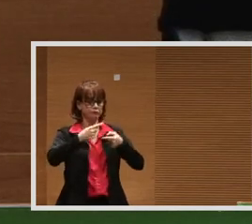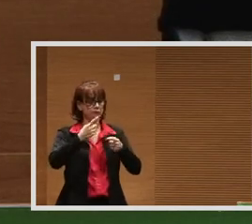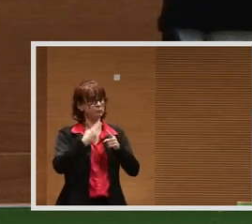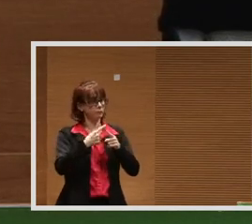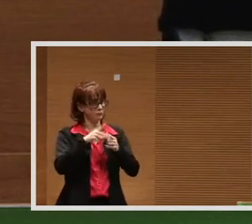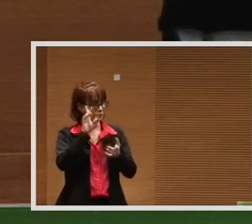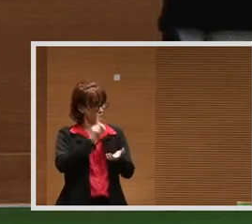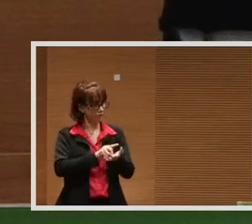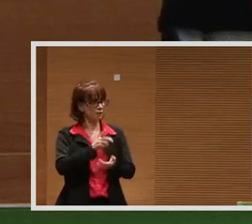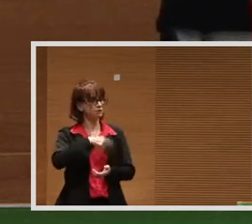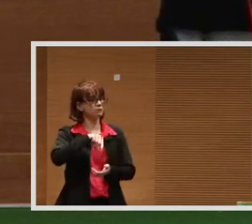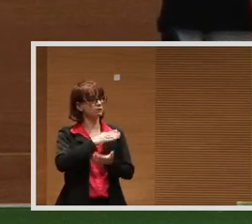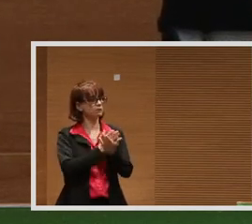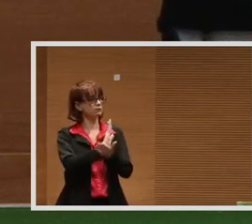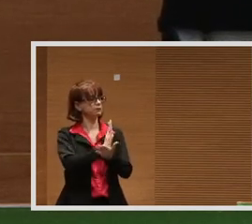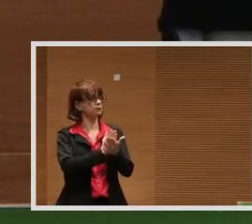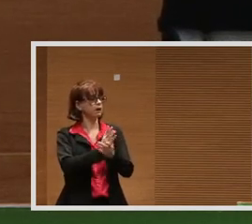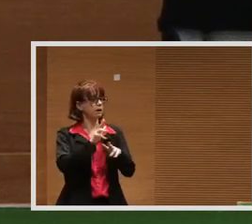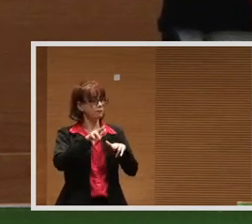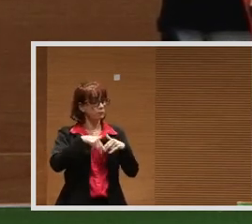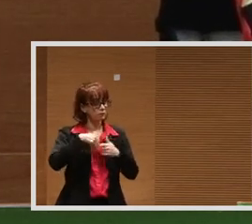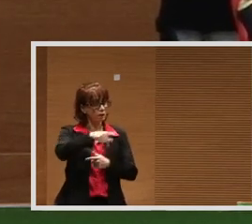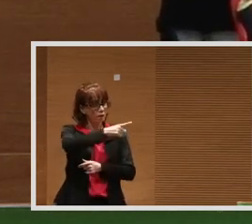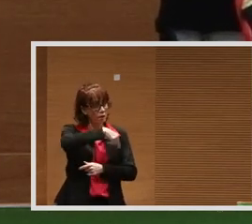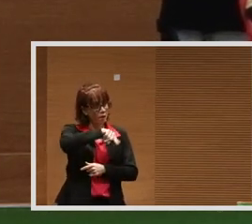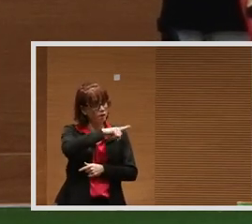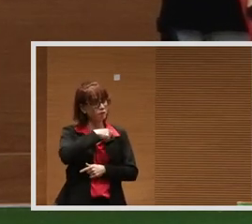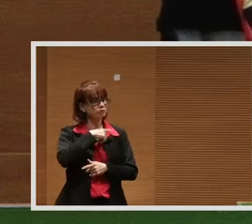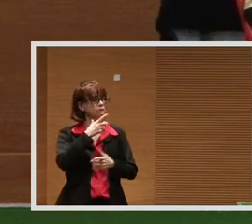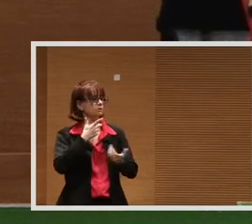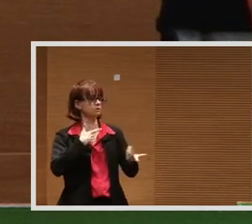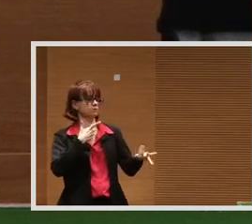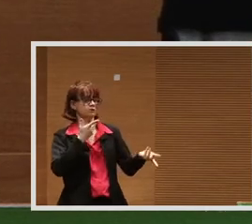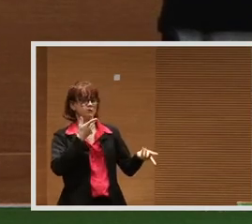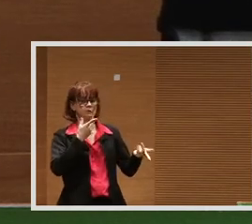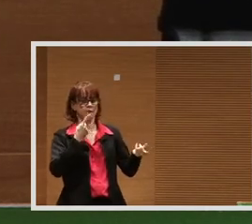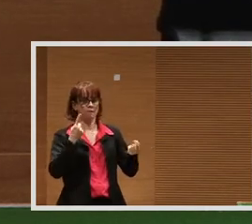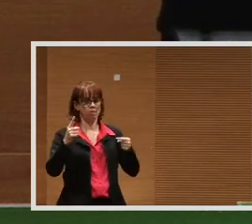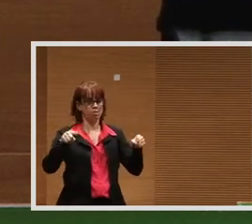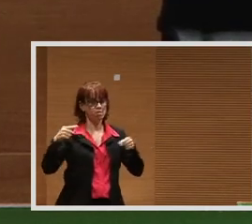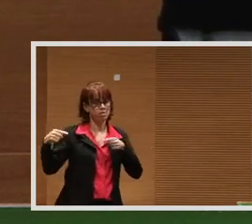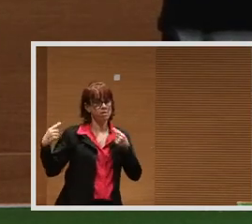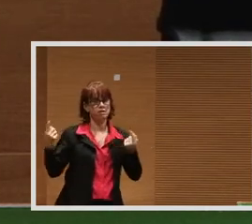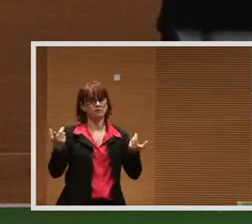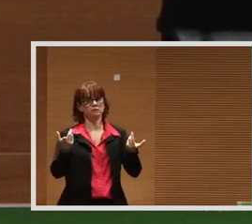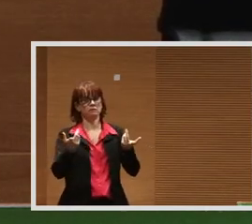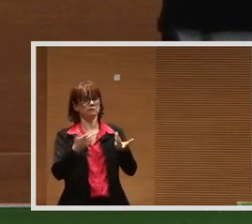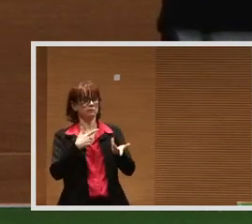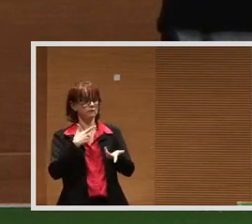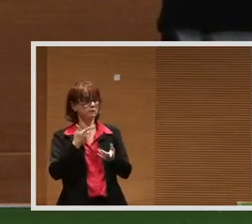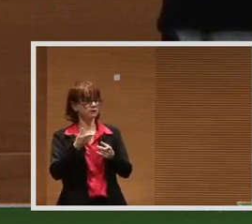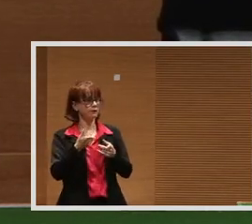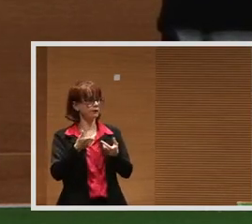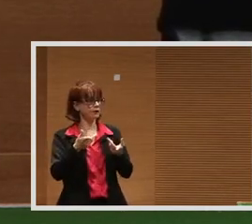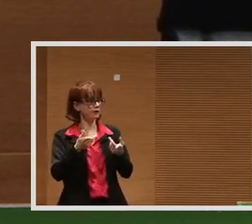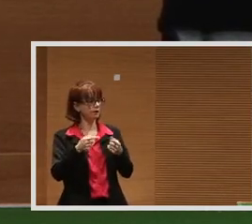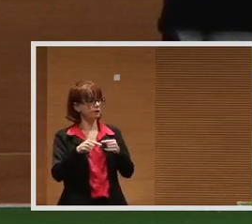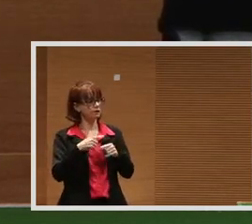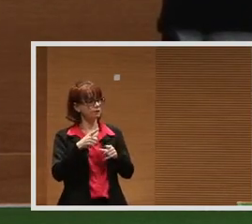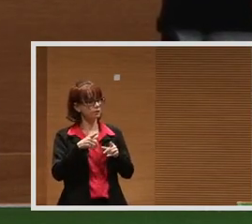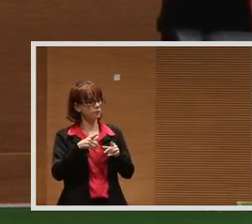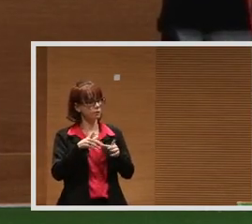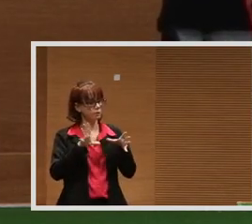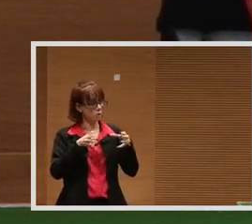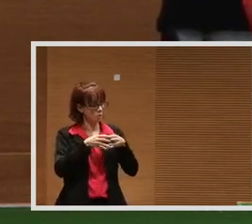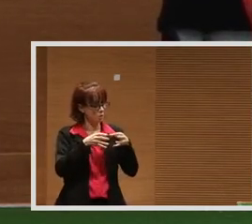incomodando. Por isso que eles estão denunciando a gente, perseguindo, fazem denúncia no Conselho